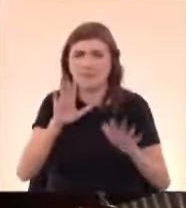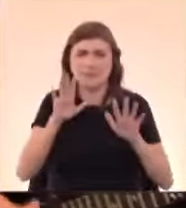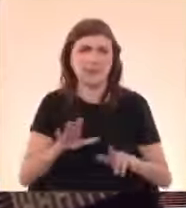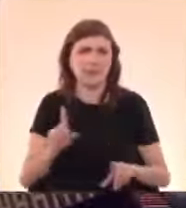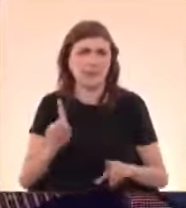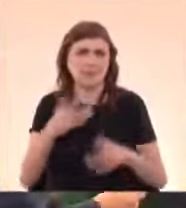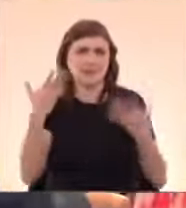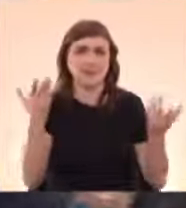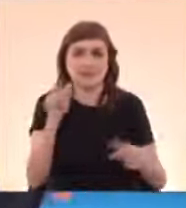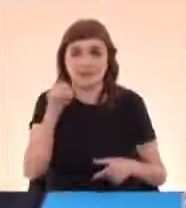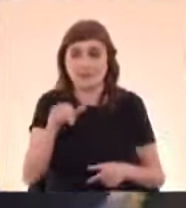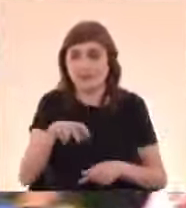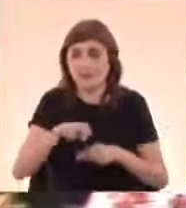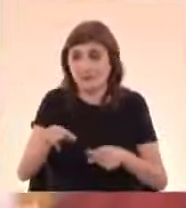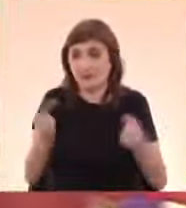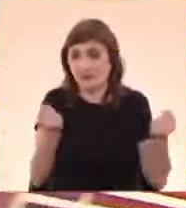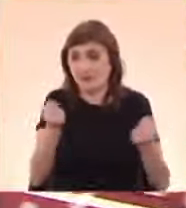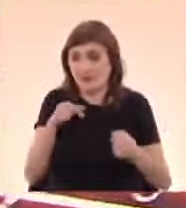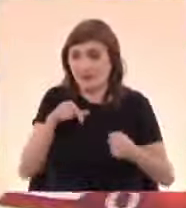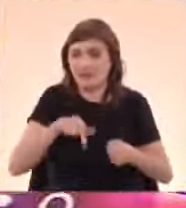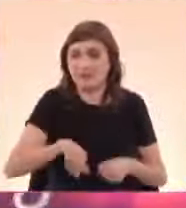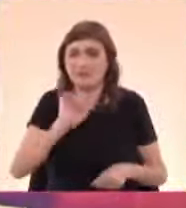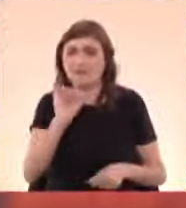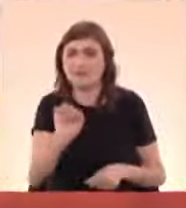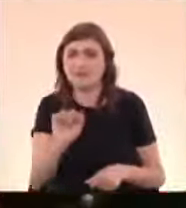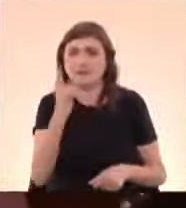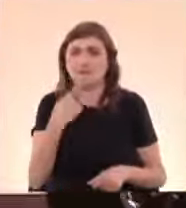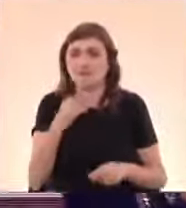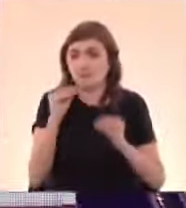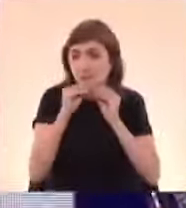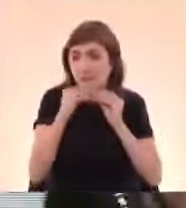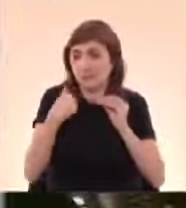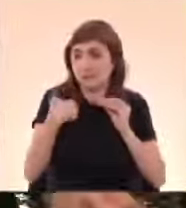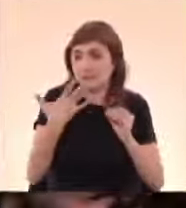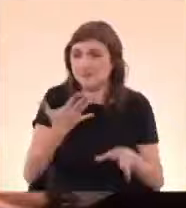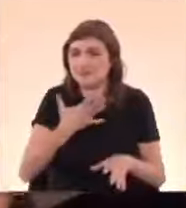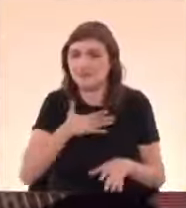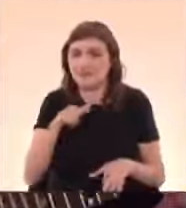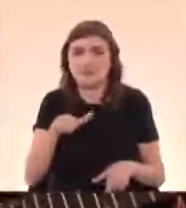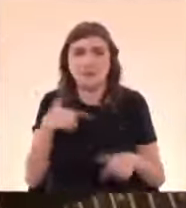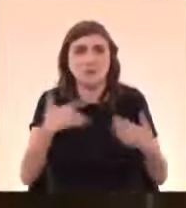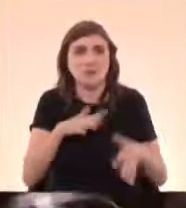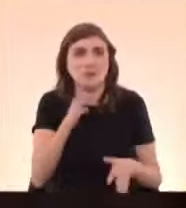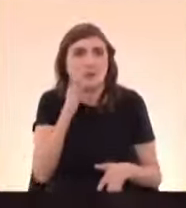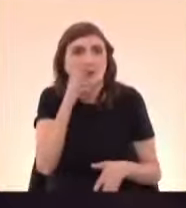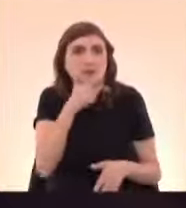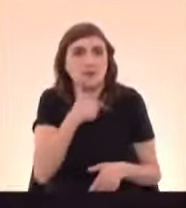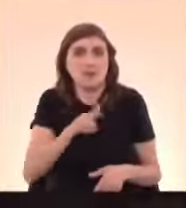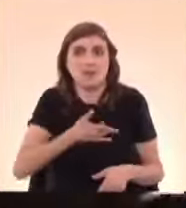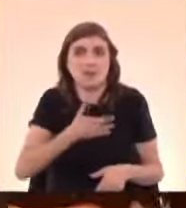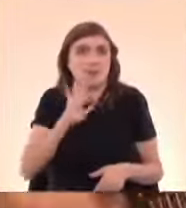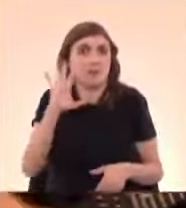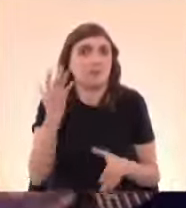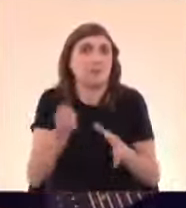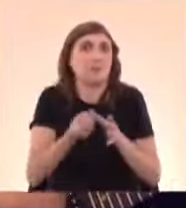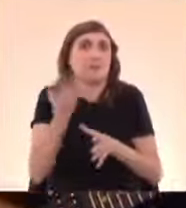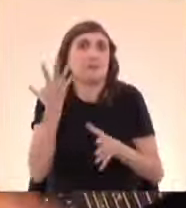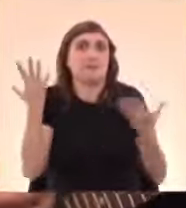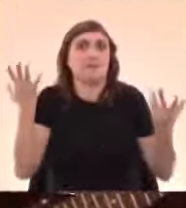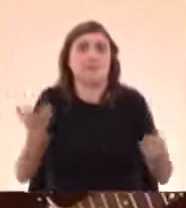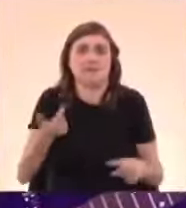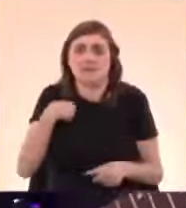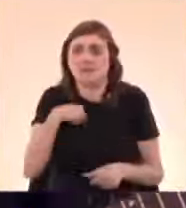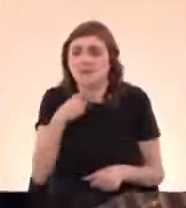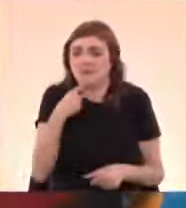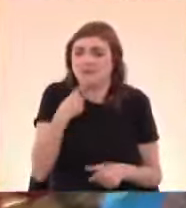parar. Foi no banco do carro, um beijo ela me deu. A coisa ficou quente e o amor aconteceu. Usa